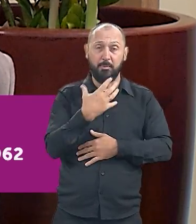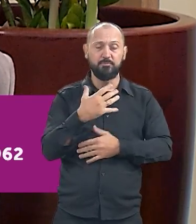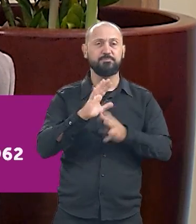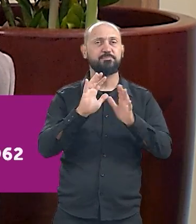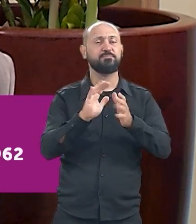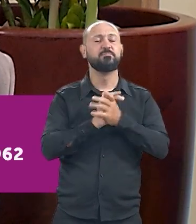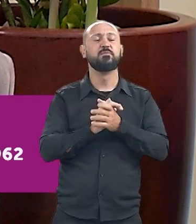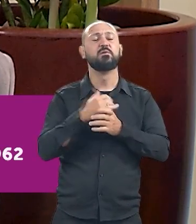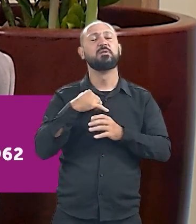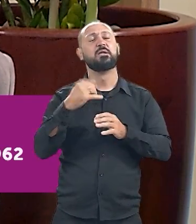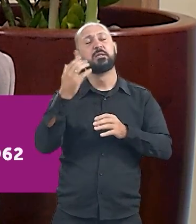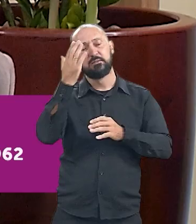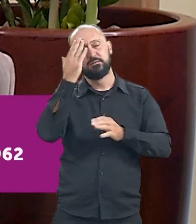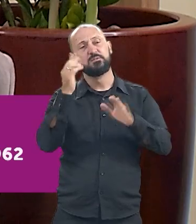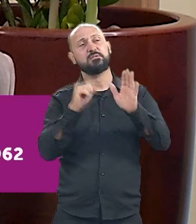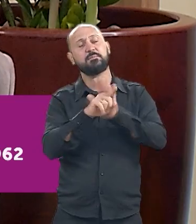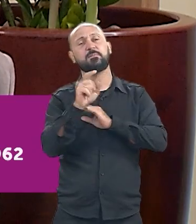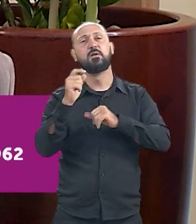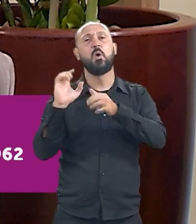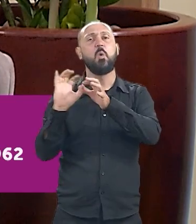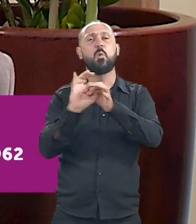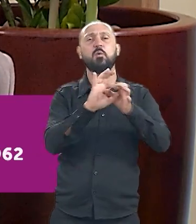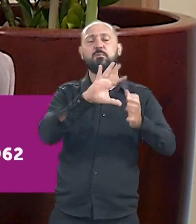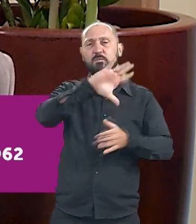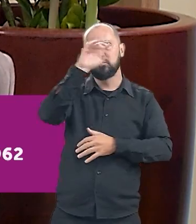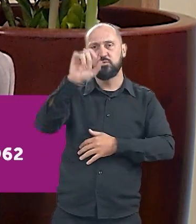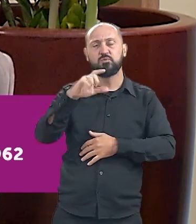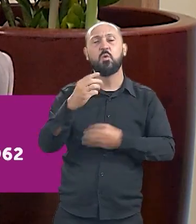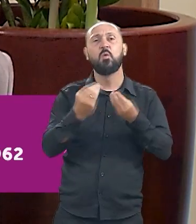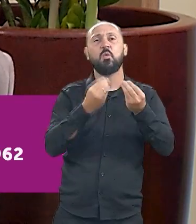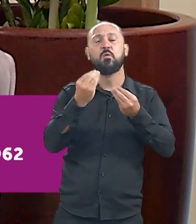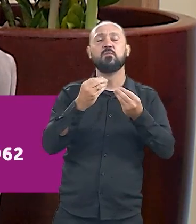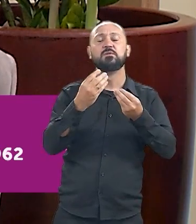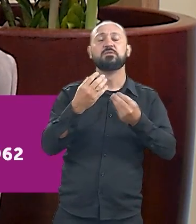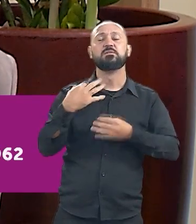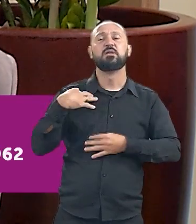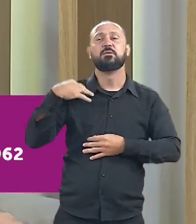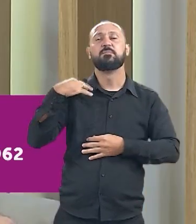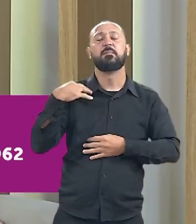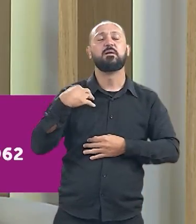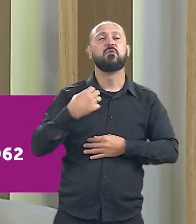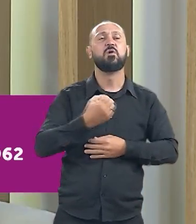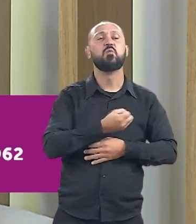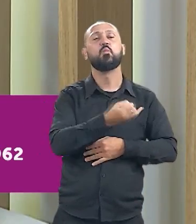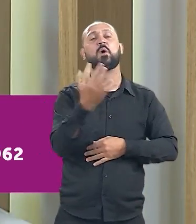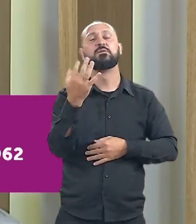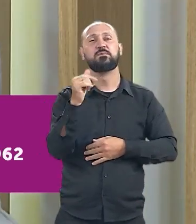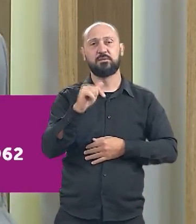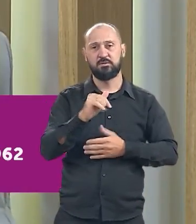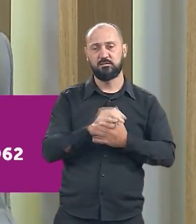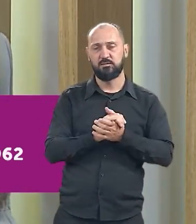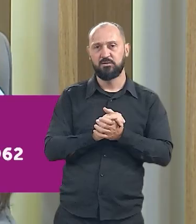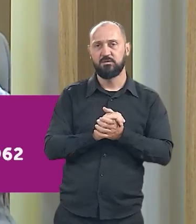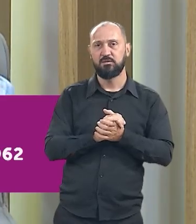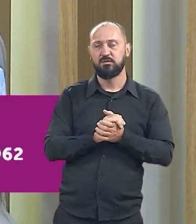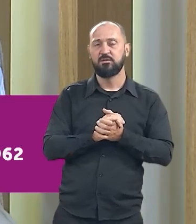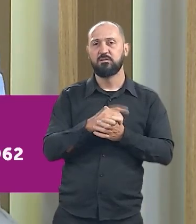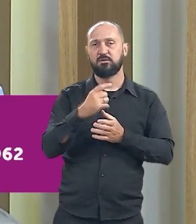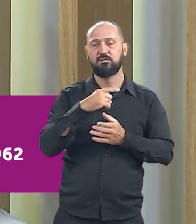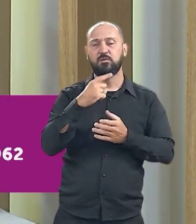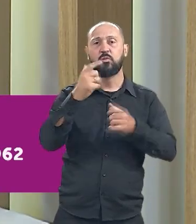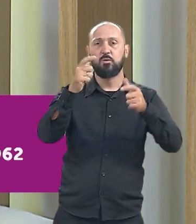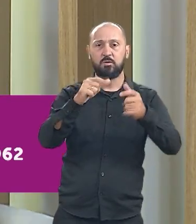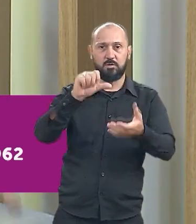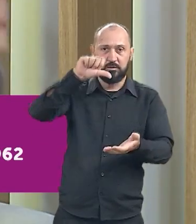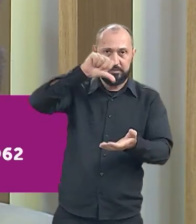E eu queria saber, assim, no cenário de Mato Grosso do Sul, como é que vocês estão de voluntários? Você falou bem. Nós tínhamos um posto físico